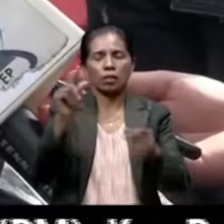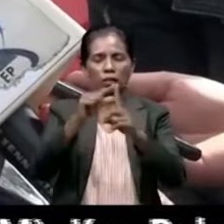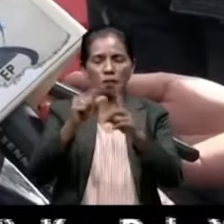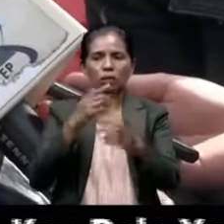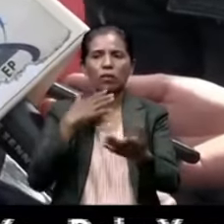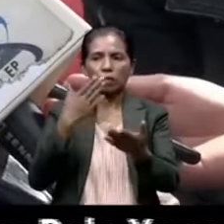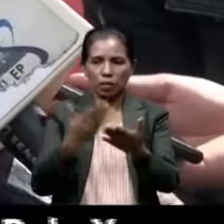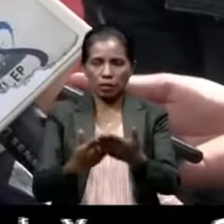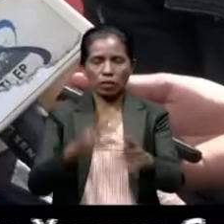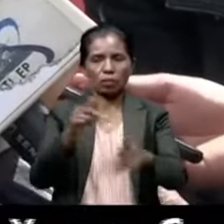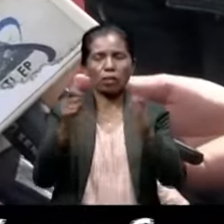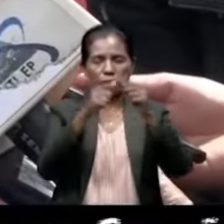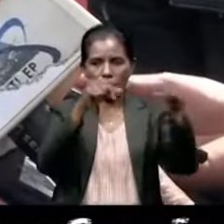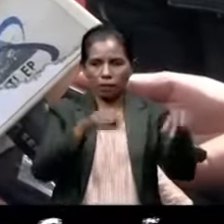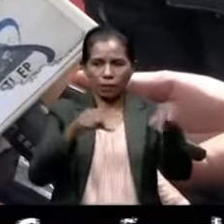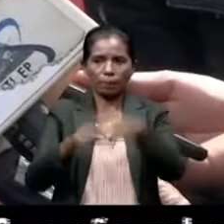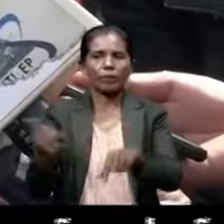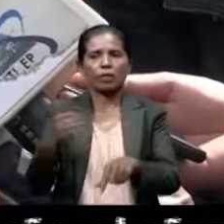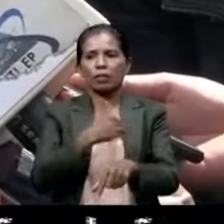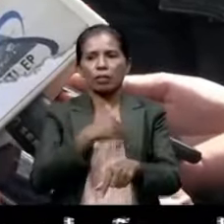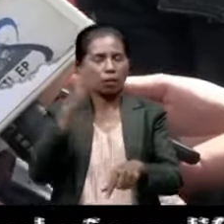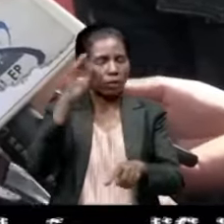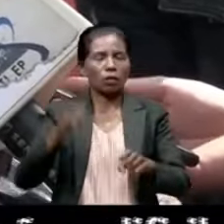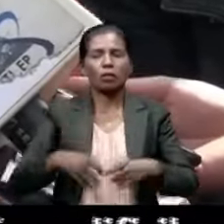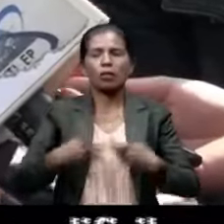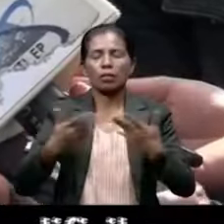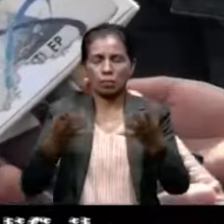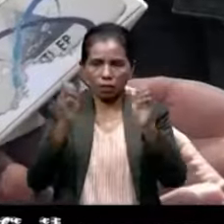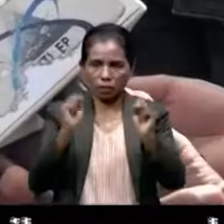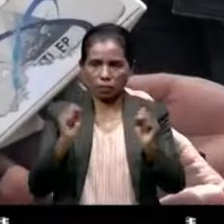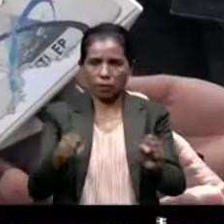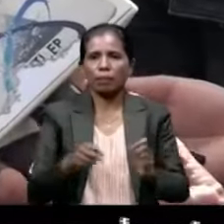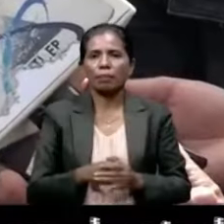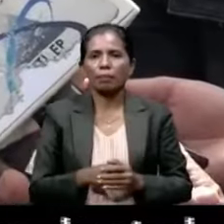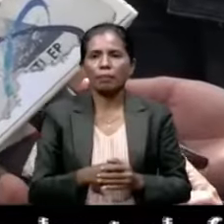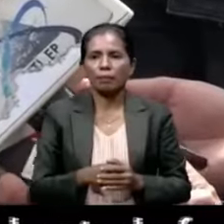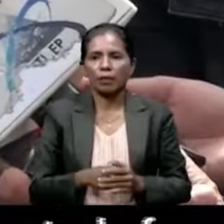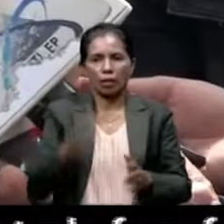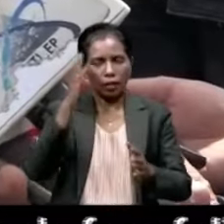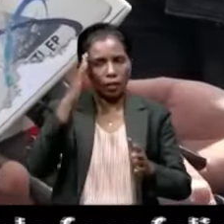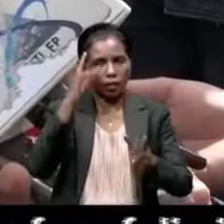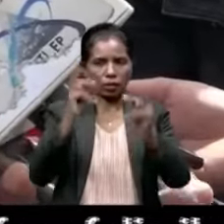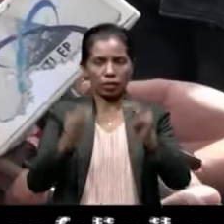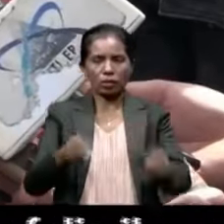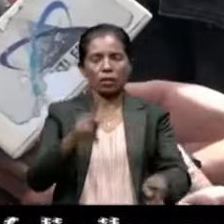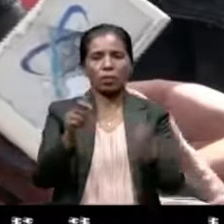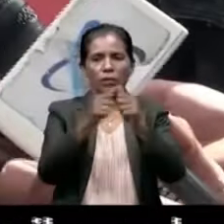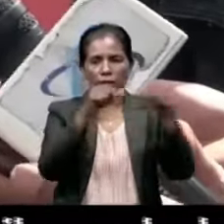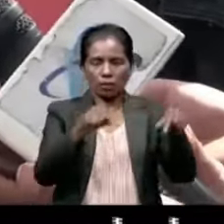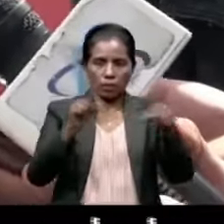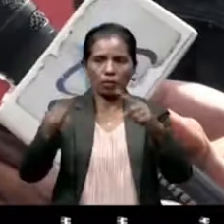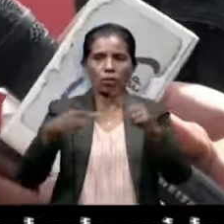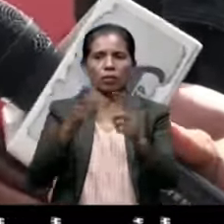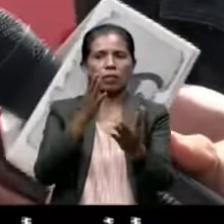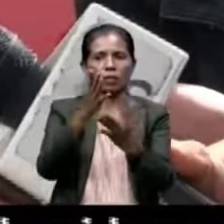bema klosh bema deficiencia no sira mo sida katene kata poin sama katu bele até né necessidade de sistema de eficiência nem uma hira a tua